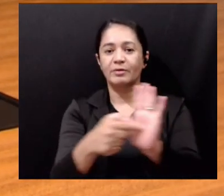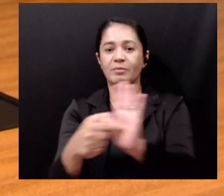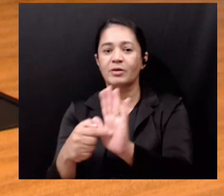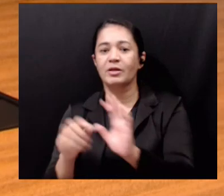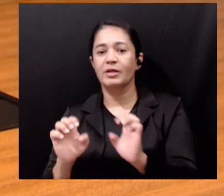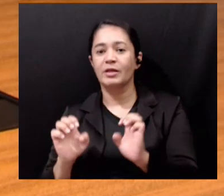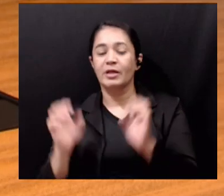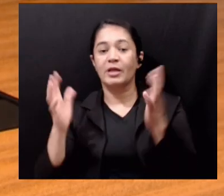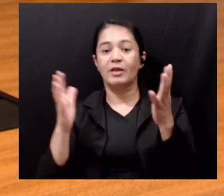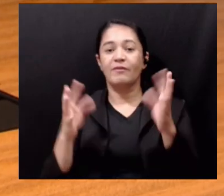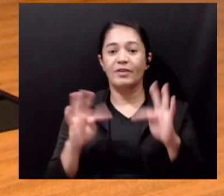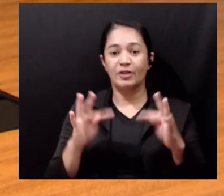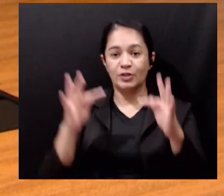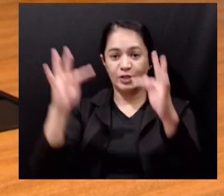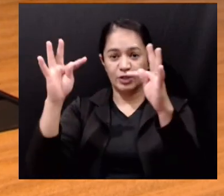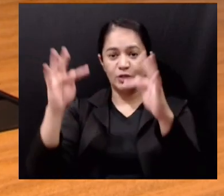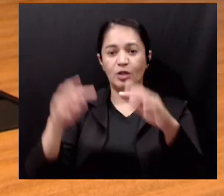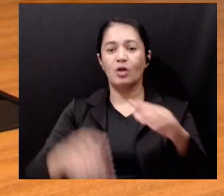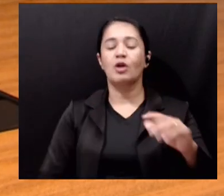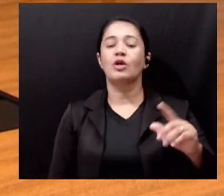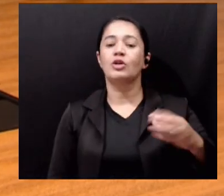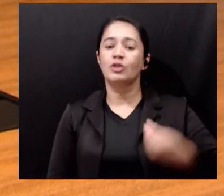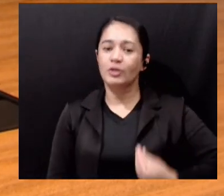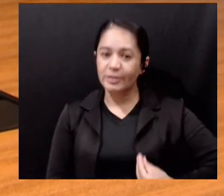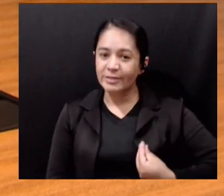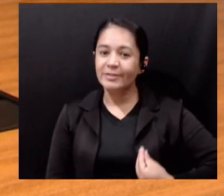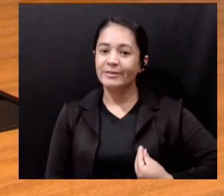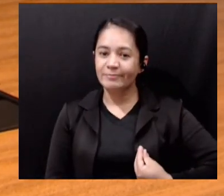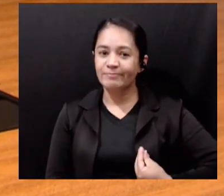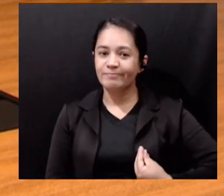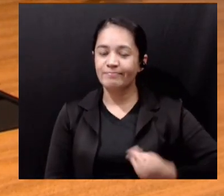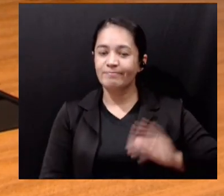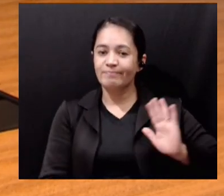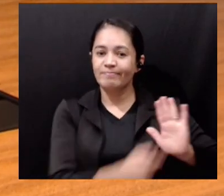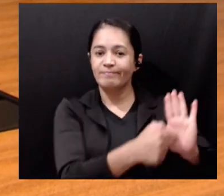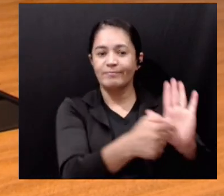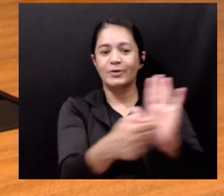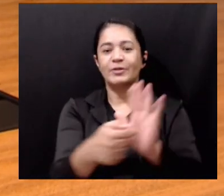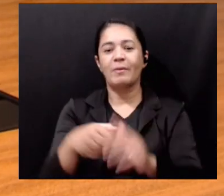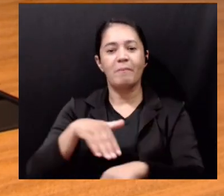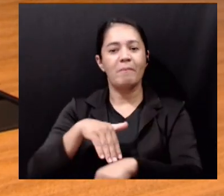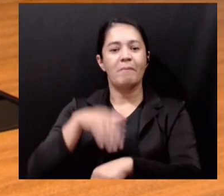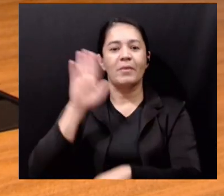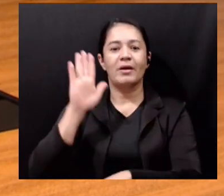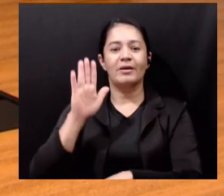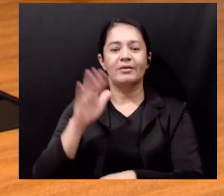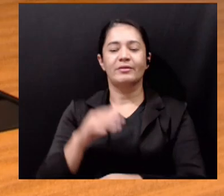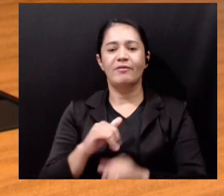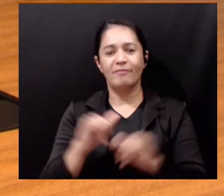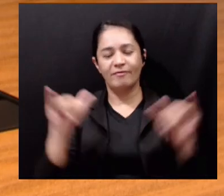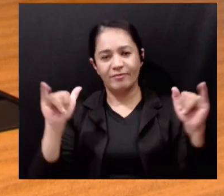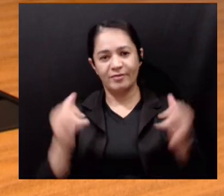tecnológicos existem, poder mostrar mais eles aqui e falar, ó, gente, tem jeito de você participar dessa ajuda